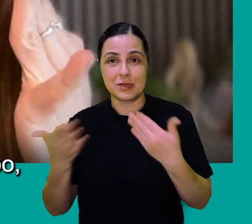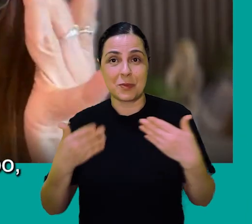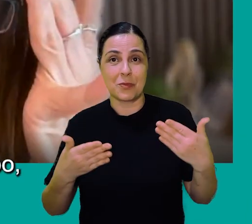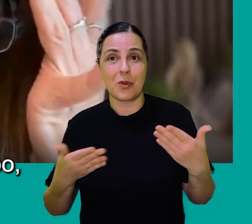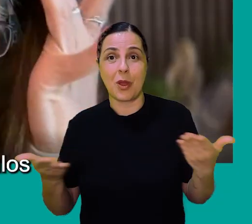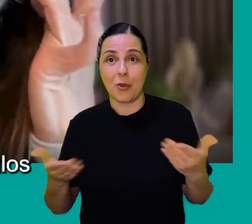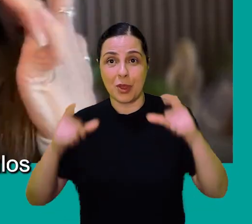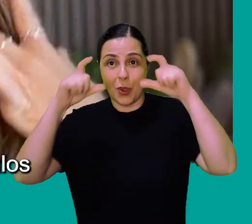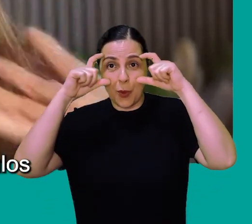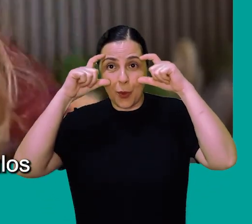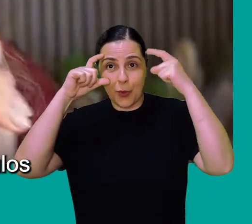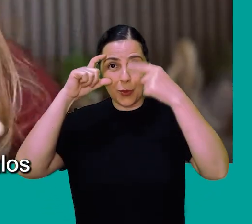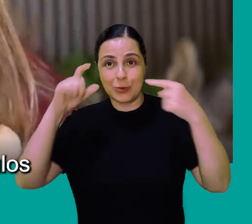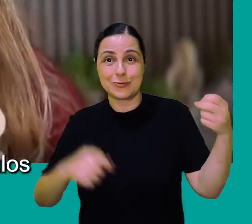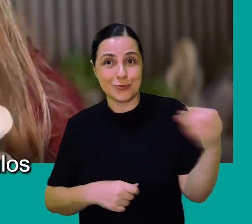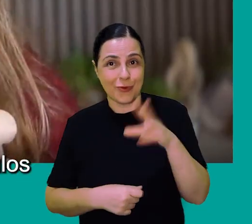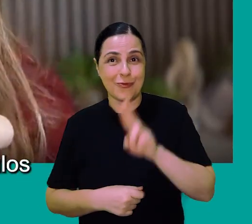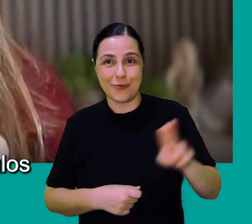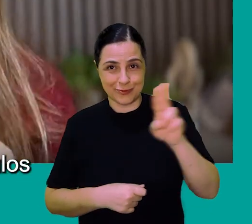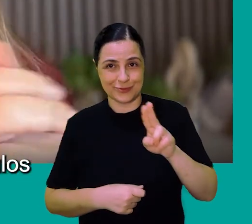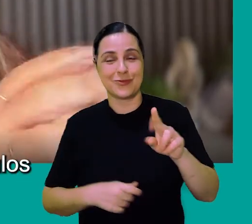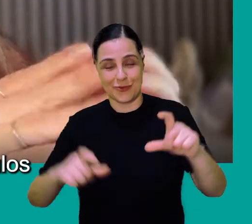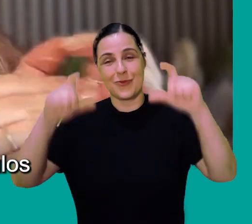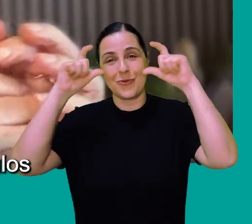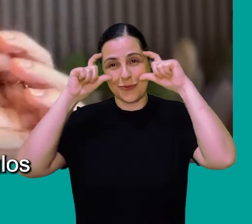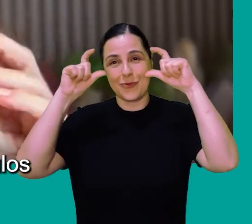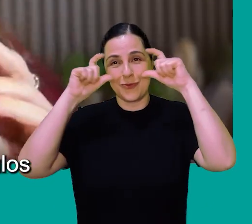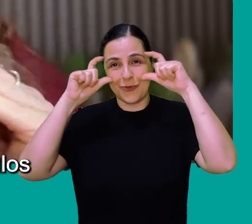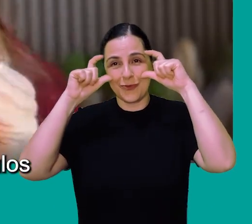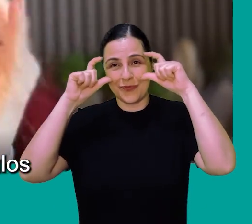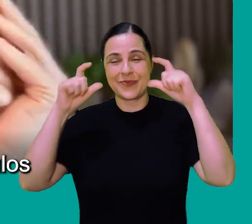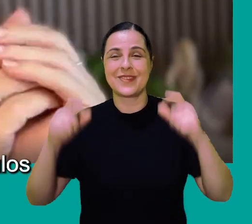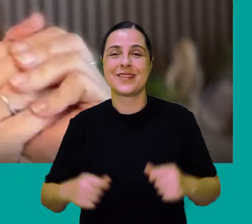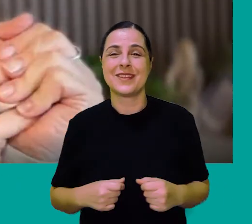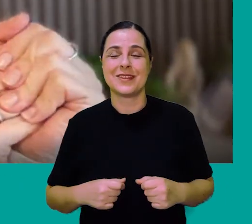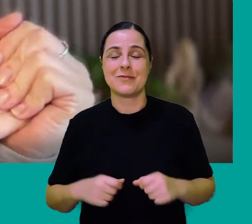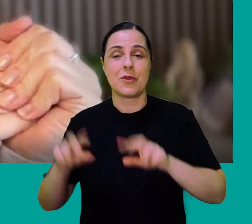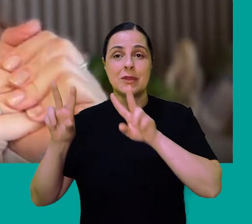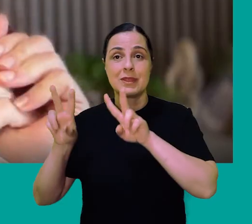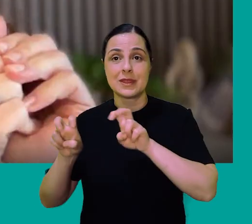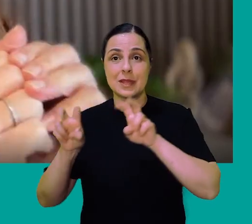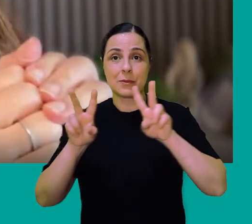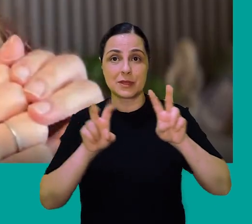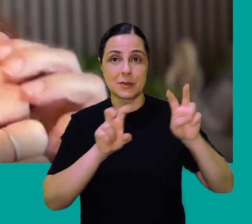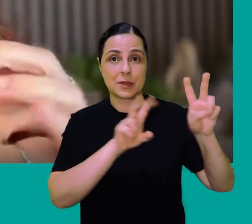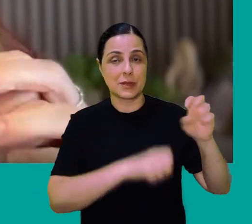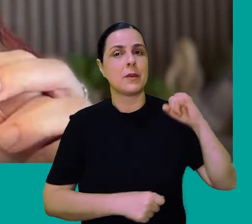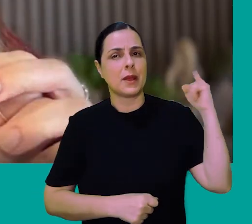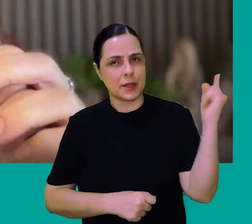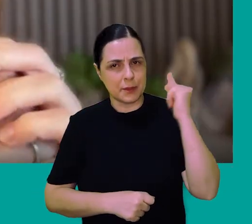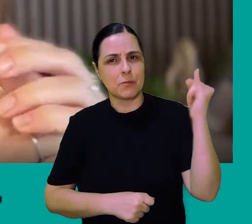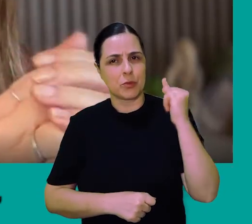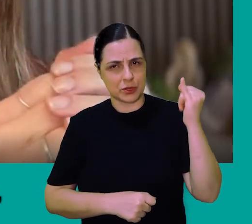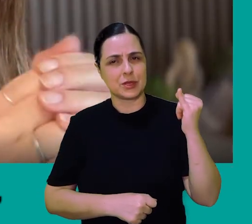de óculos, chegamos nessa temporada de óculos, para apresentar alguns temas que são muito importantes aqui em